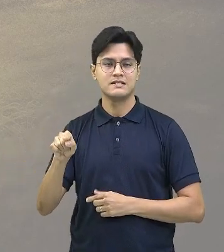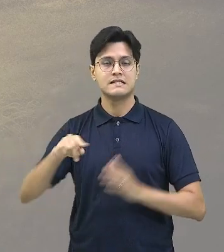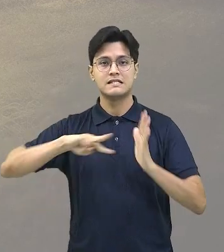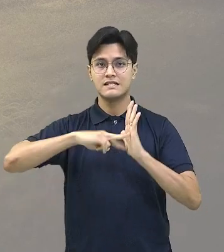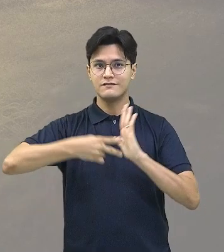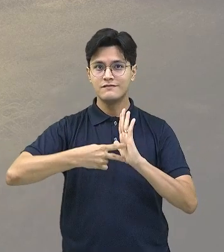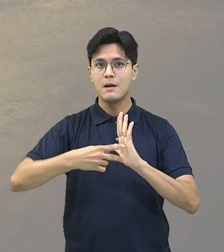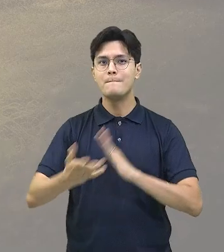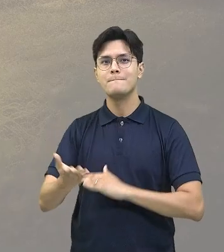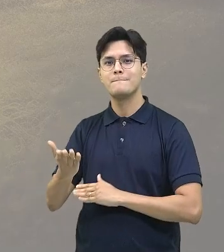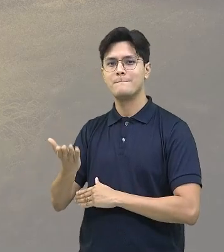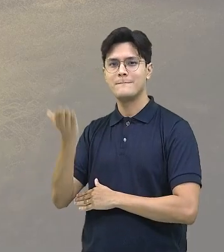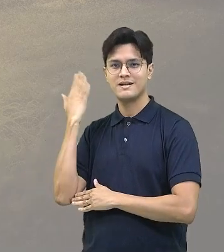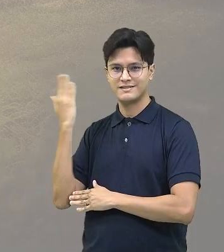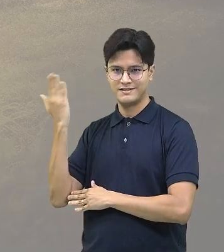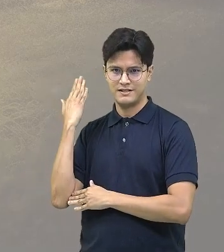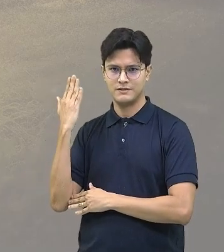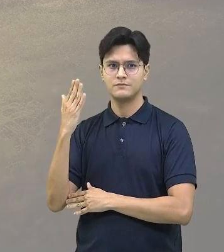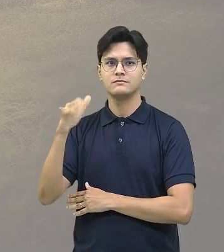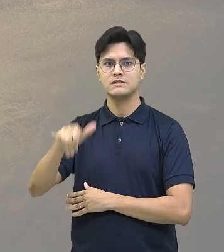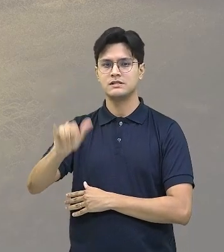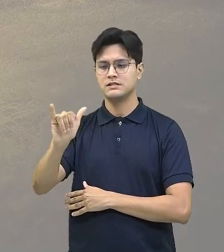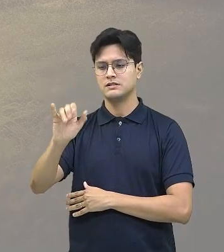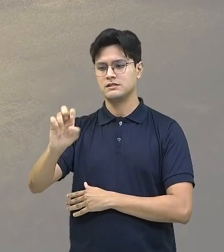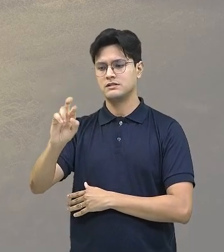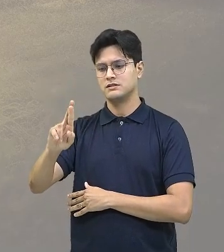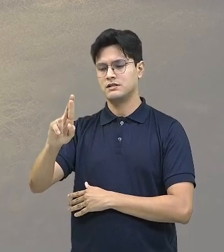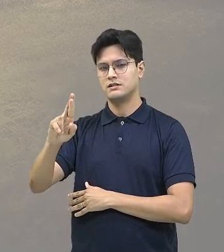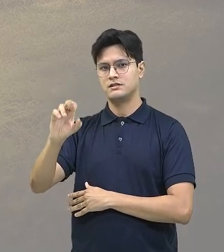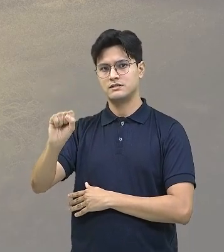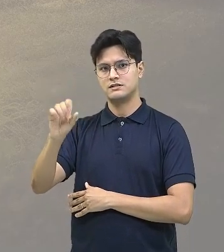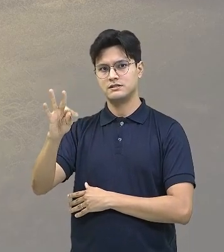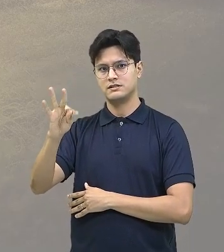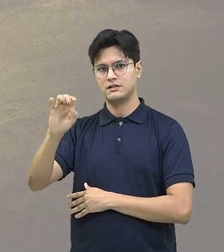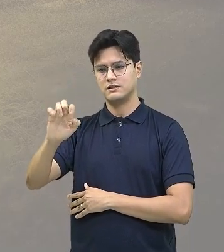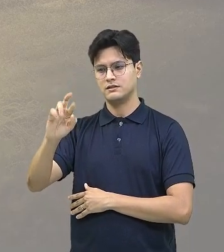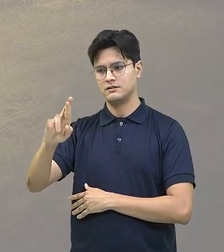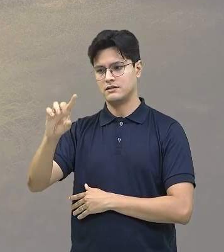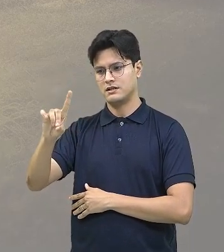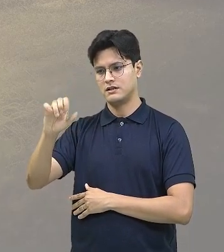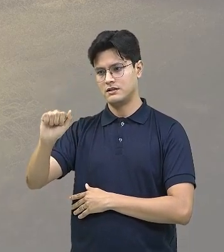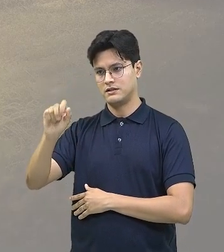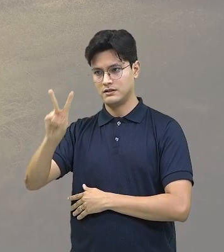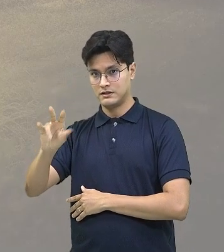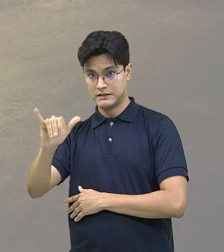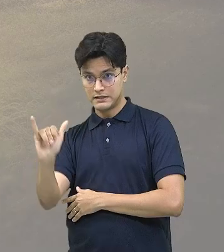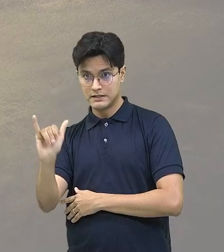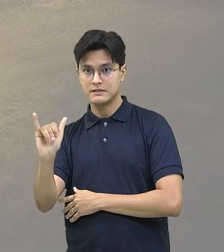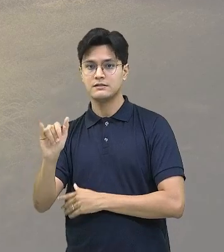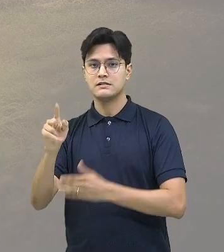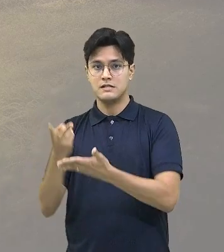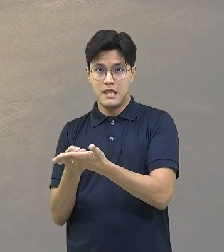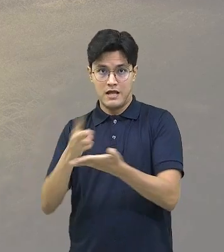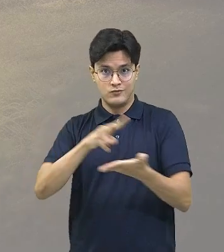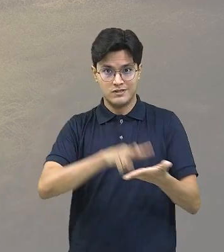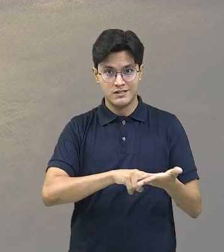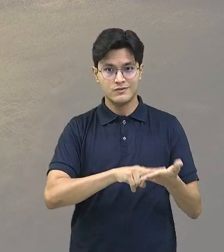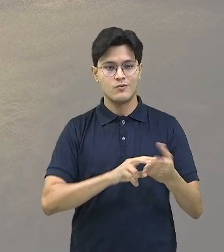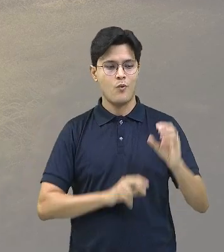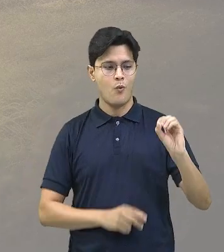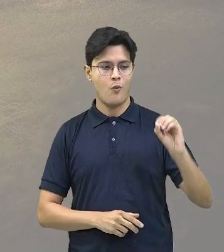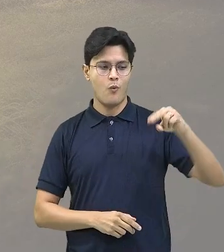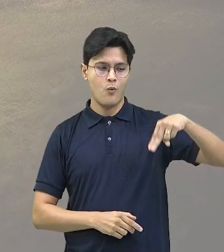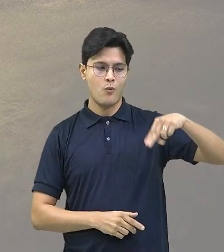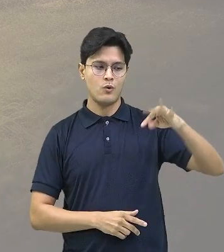o significado dela é ontem, certo? Existem palavras em inglês que nos ajudam a